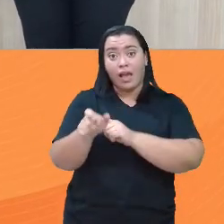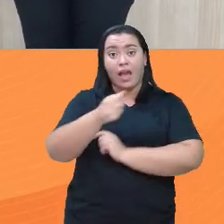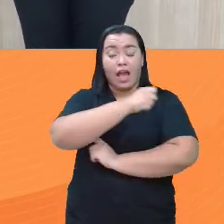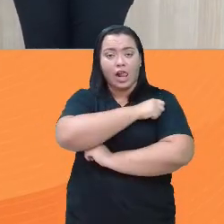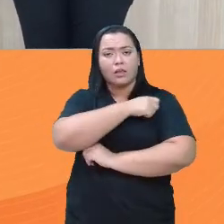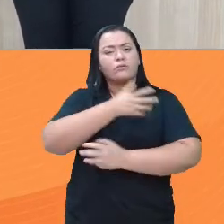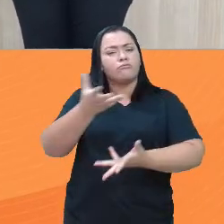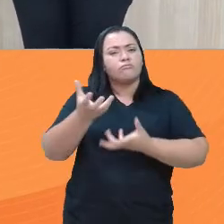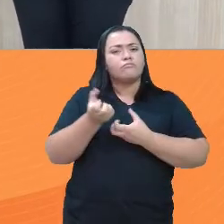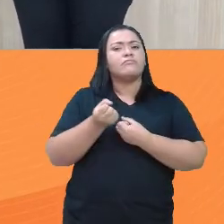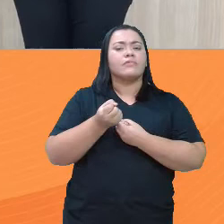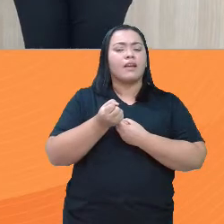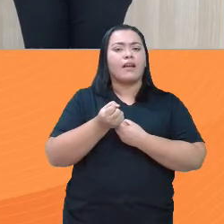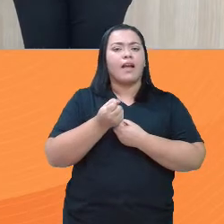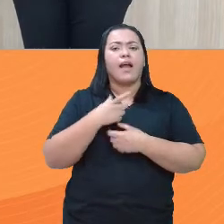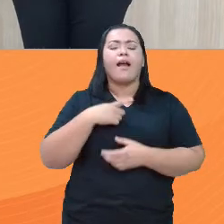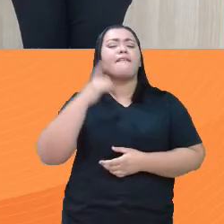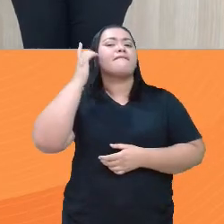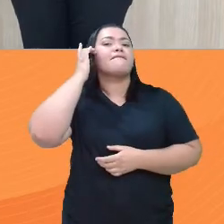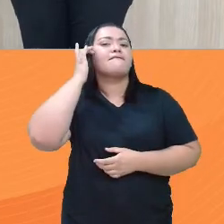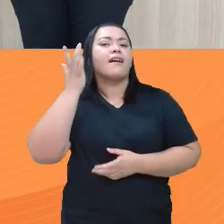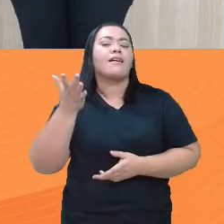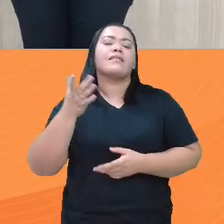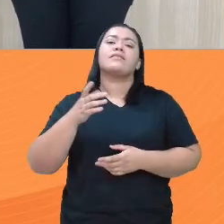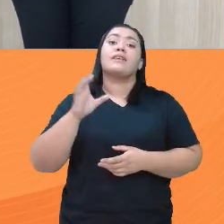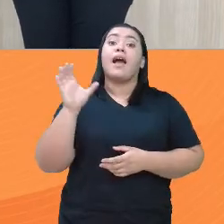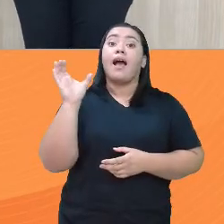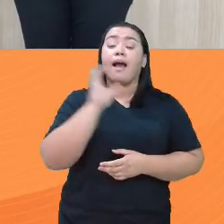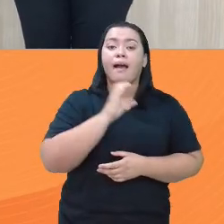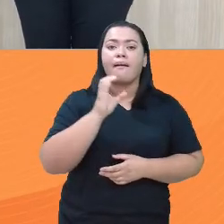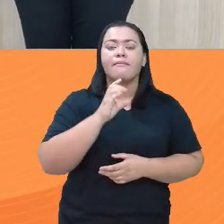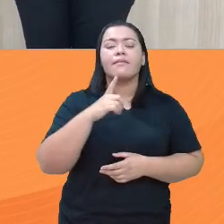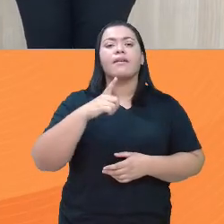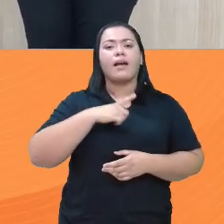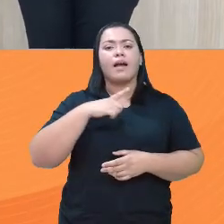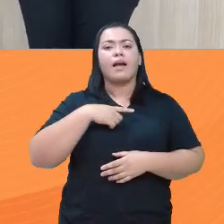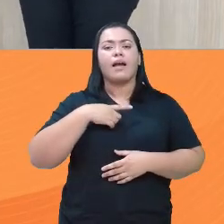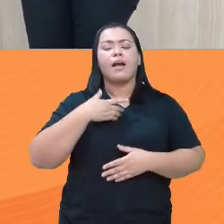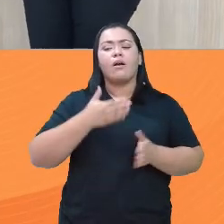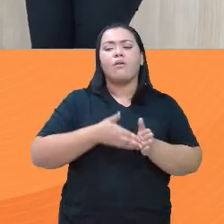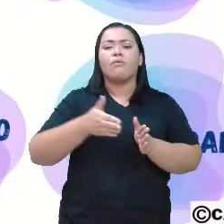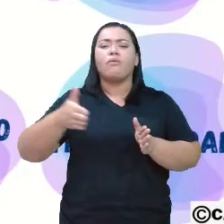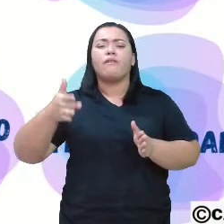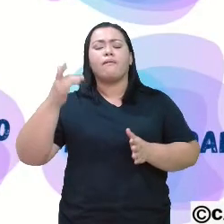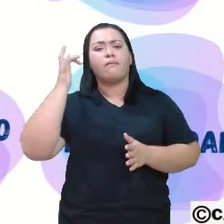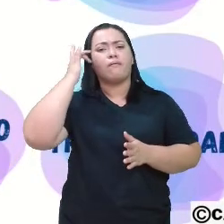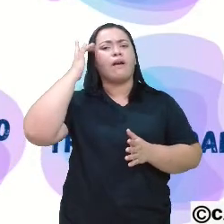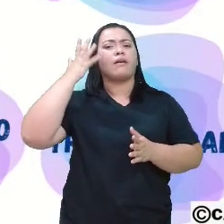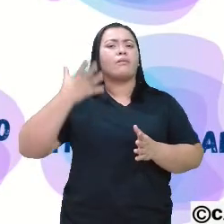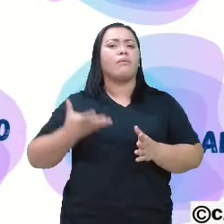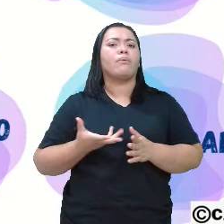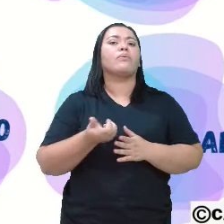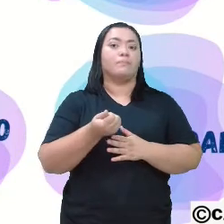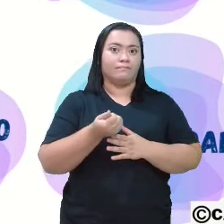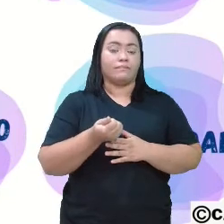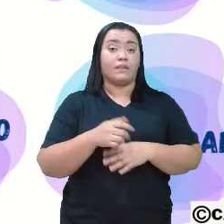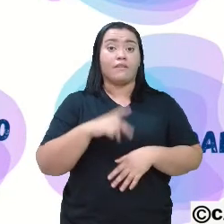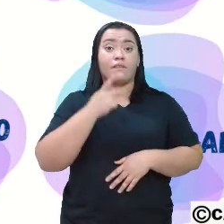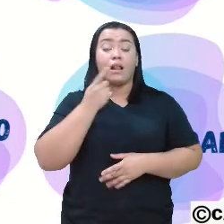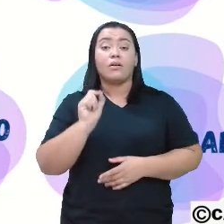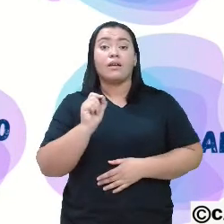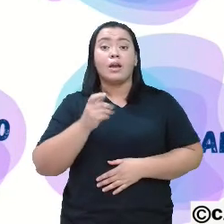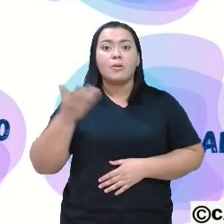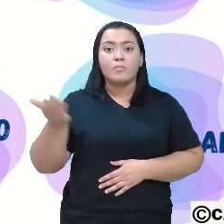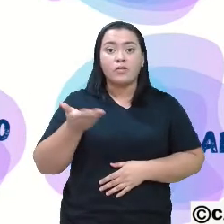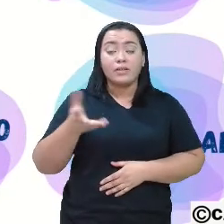dar de uma maneira muito mais rápida, vai haver uma fluidez no processo. Quando a gente pensa em produtividade